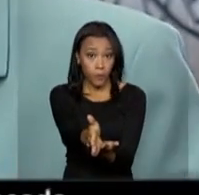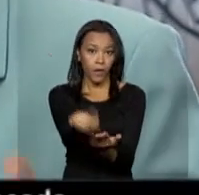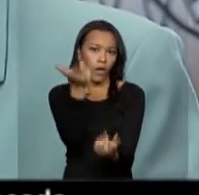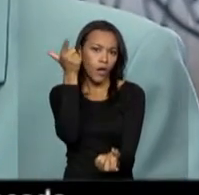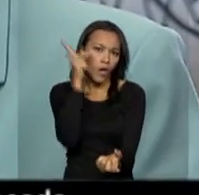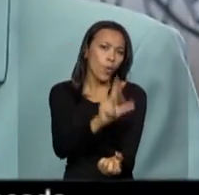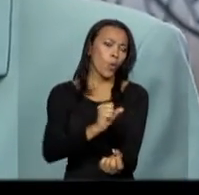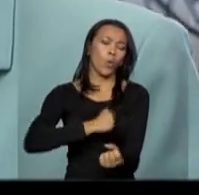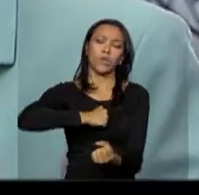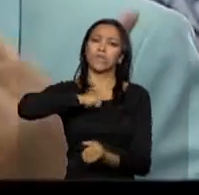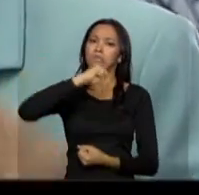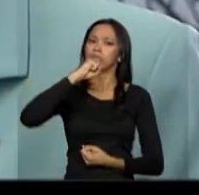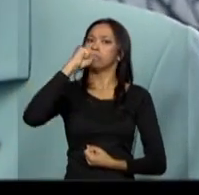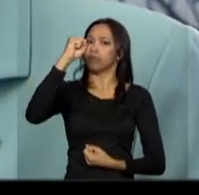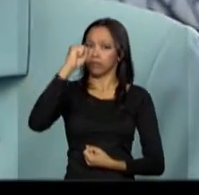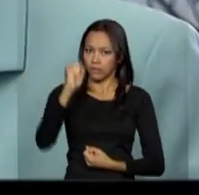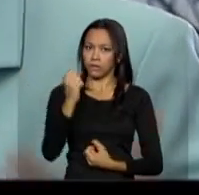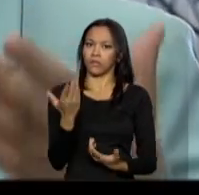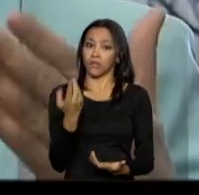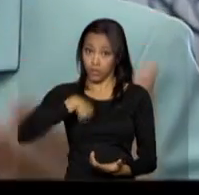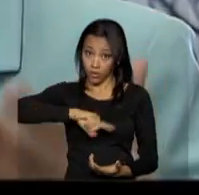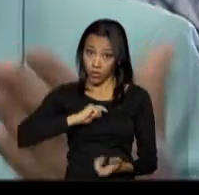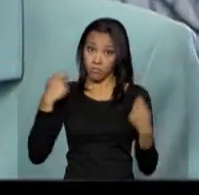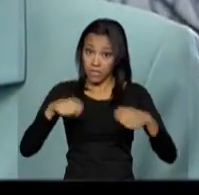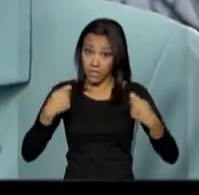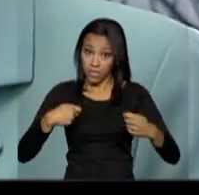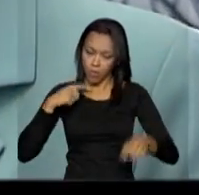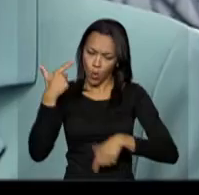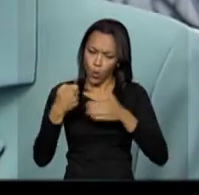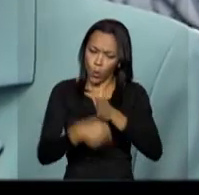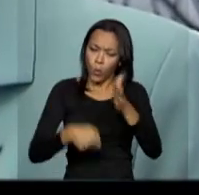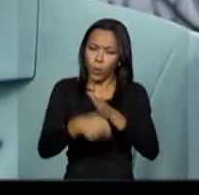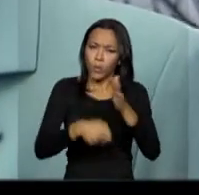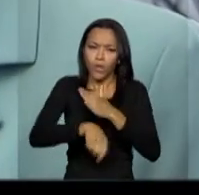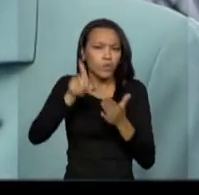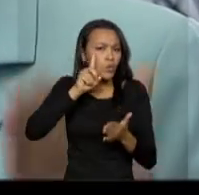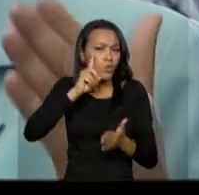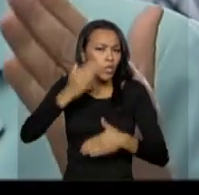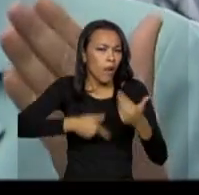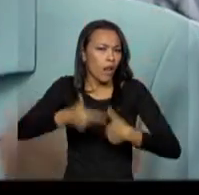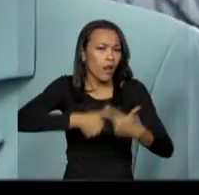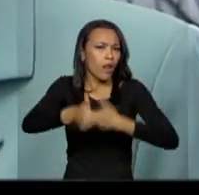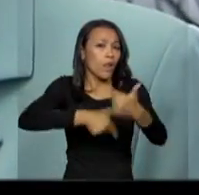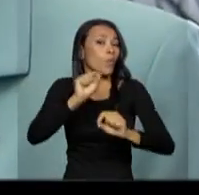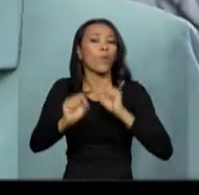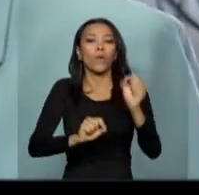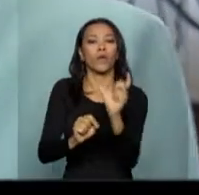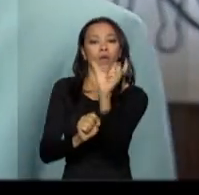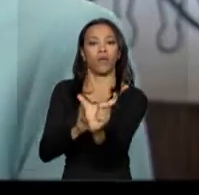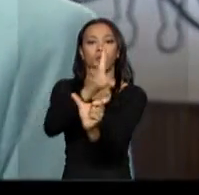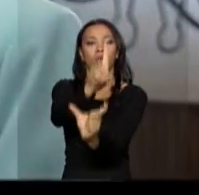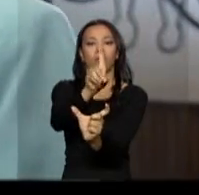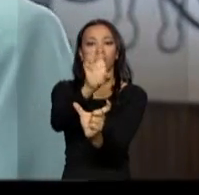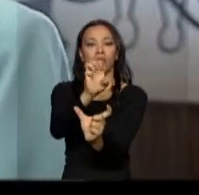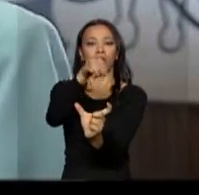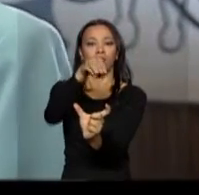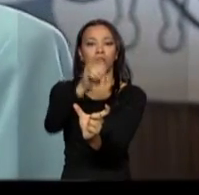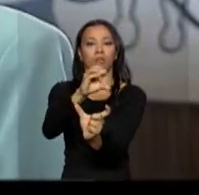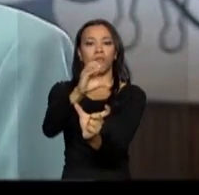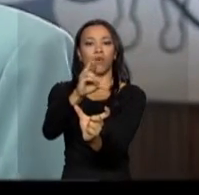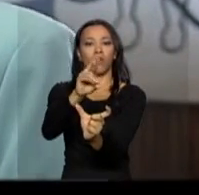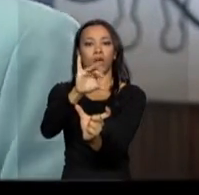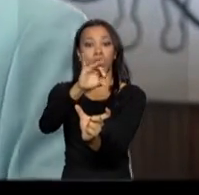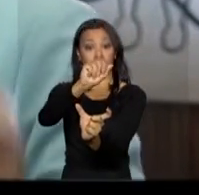conquista alcançada e pela qual devemos zelar permanentemente: a democracia e a adoção do